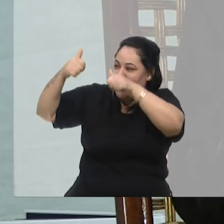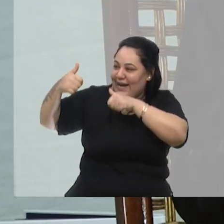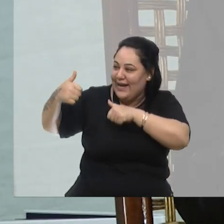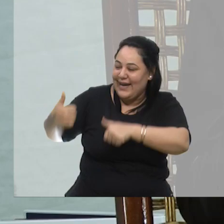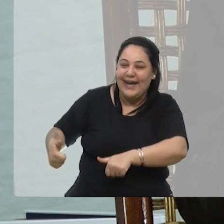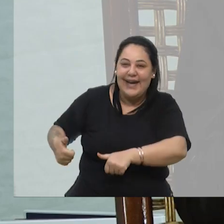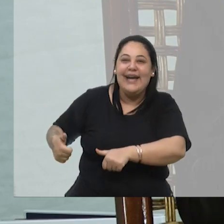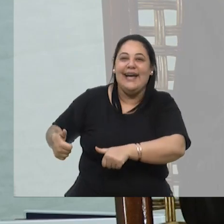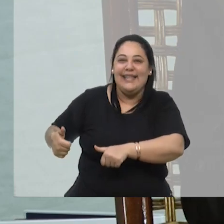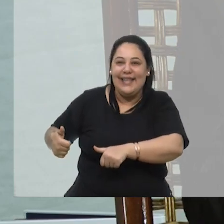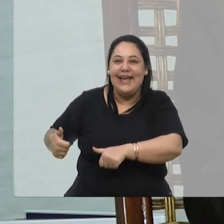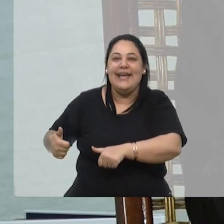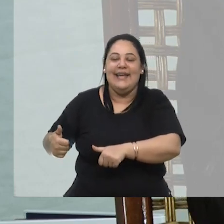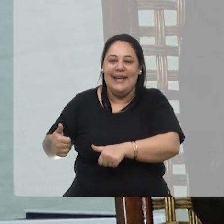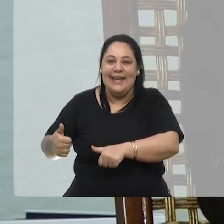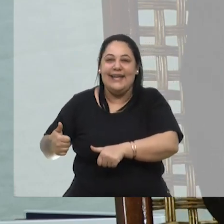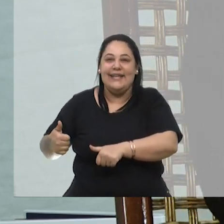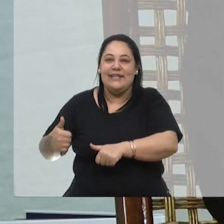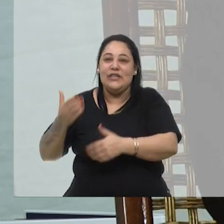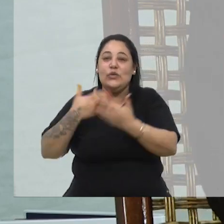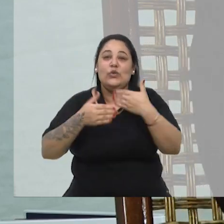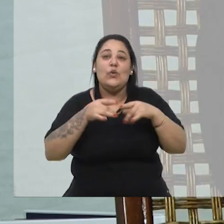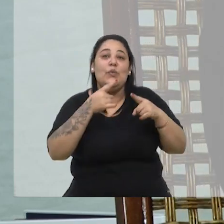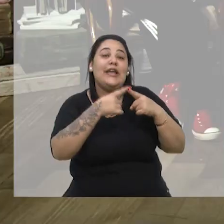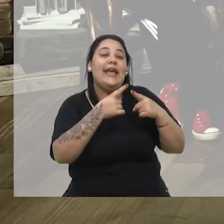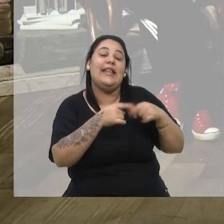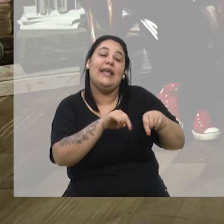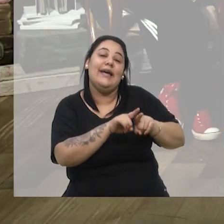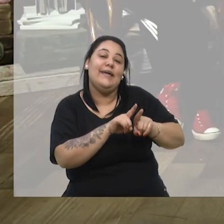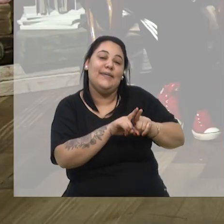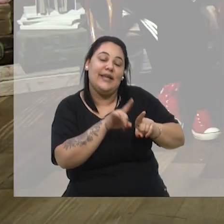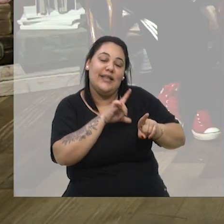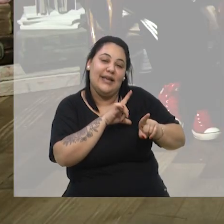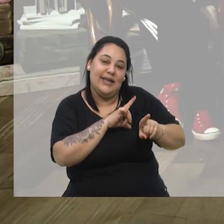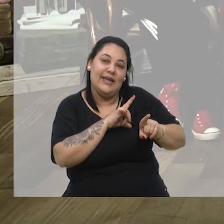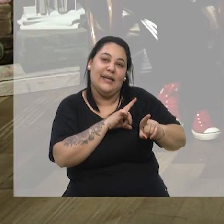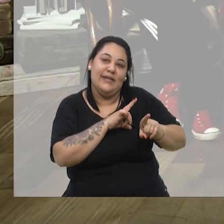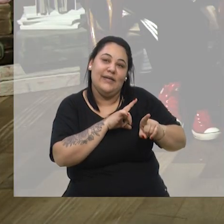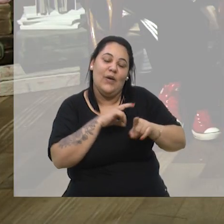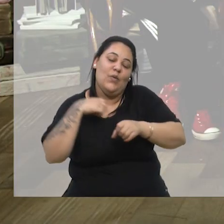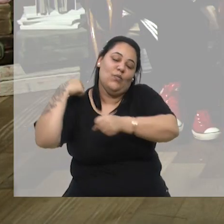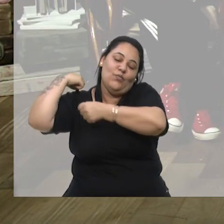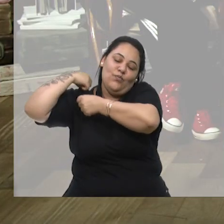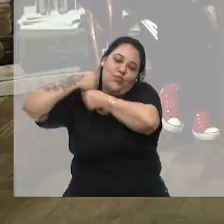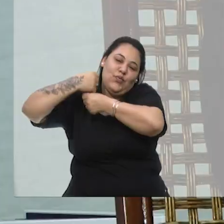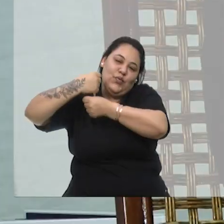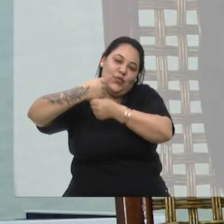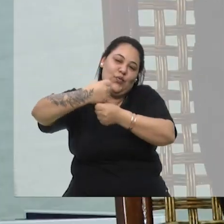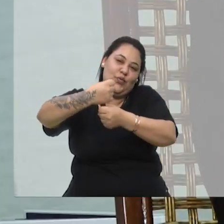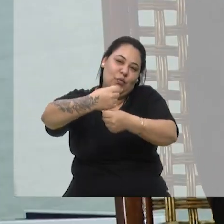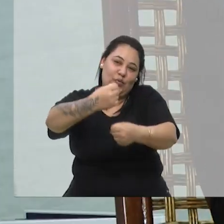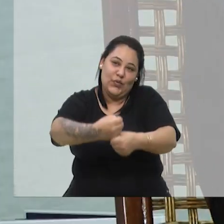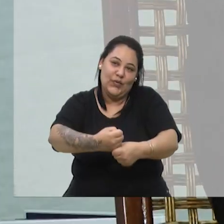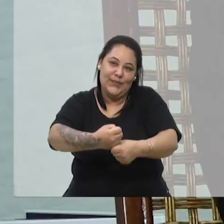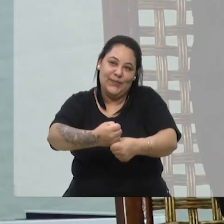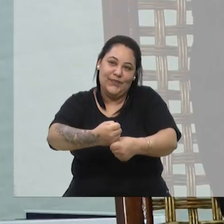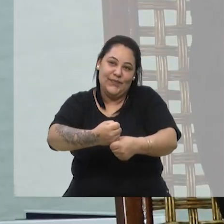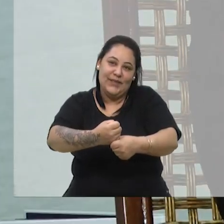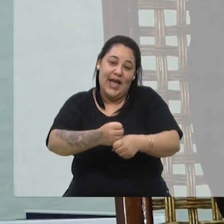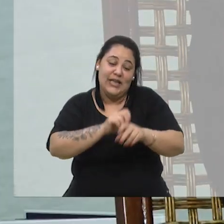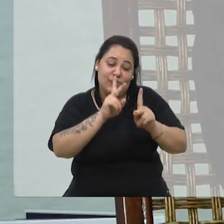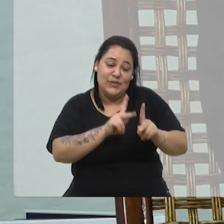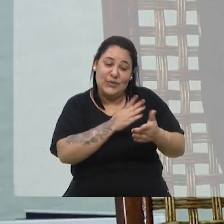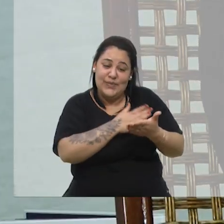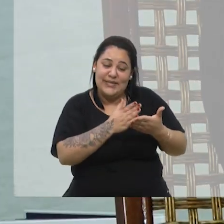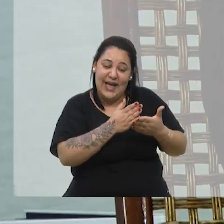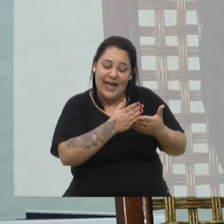bag, o cartaz, o banner, os marca-páginas, que tá todo mundo atrás deles, né? Porque também,